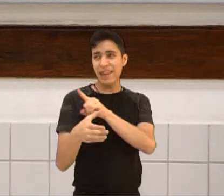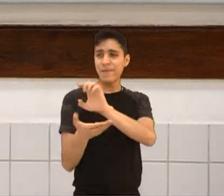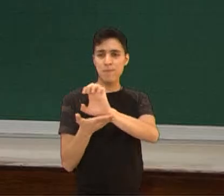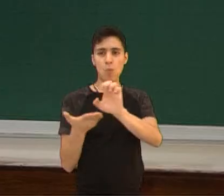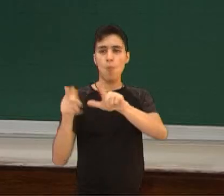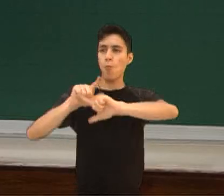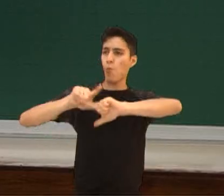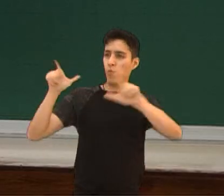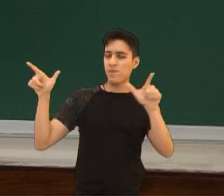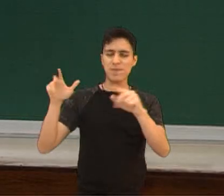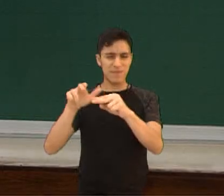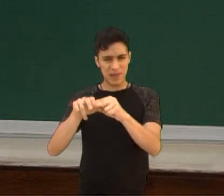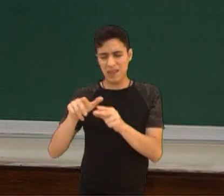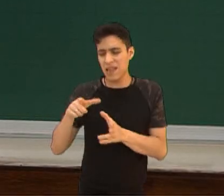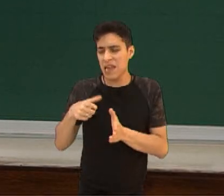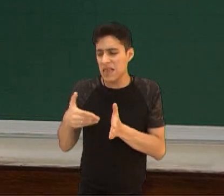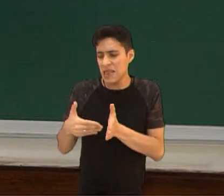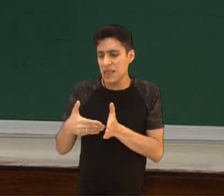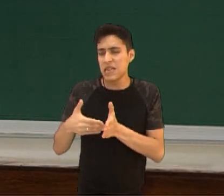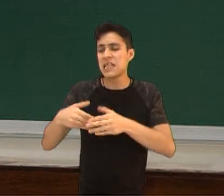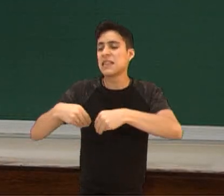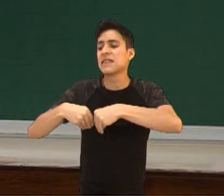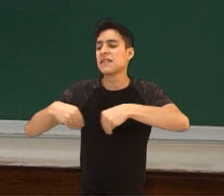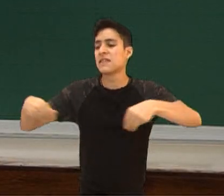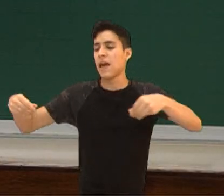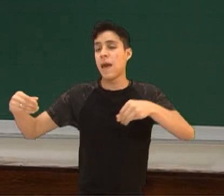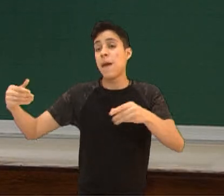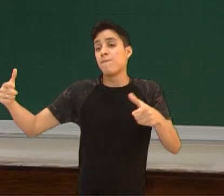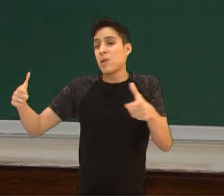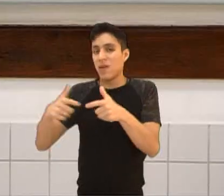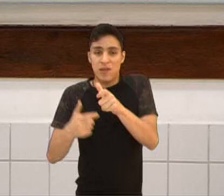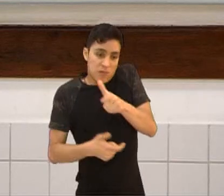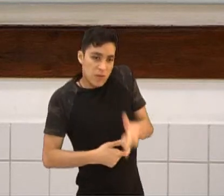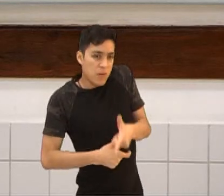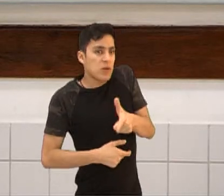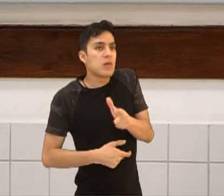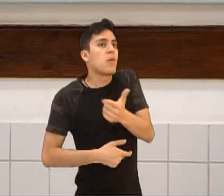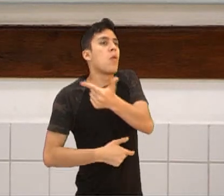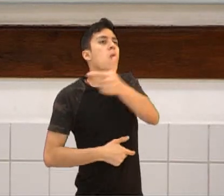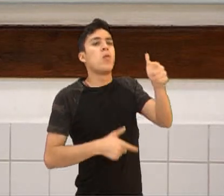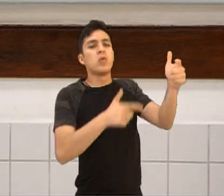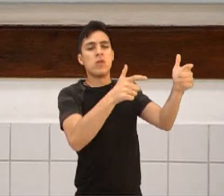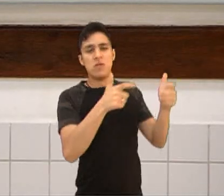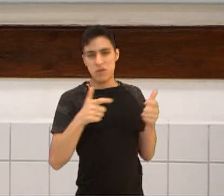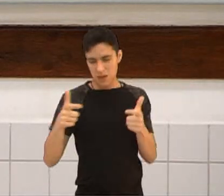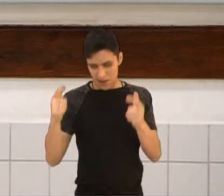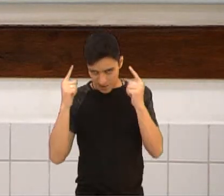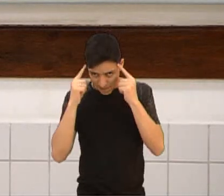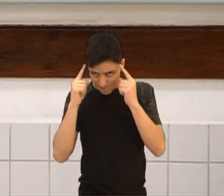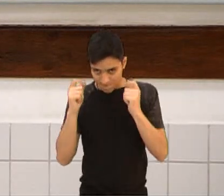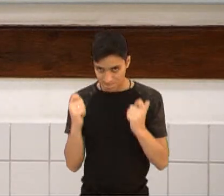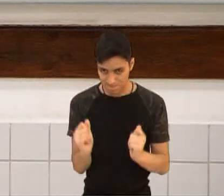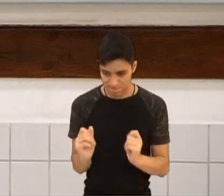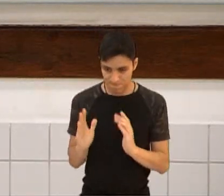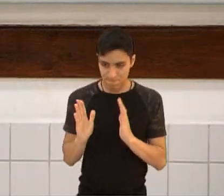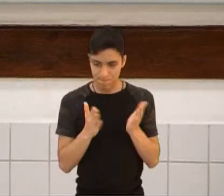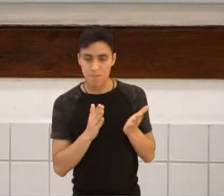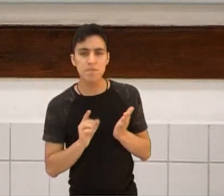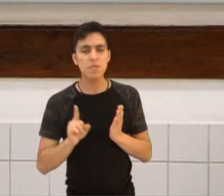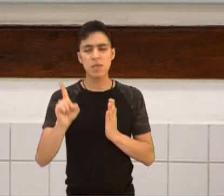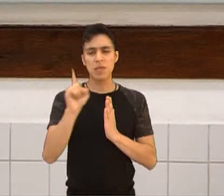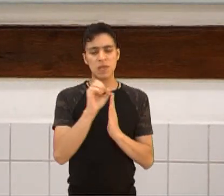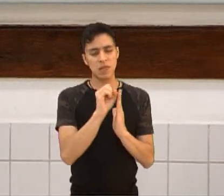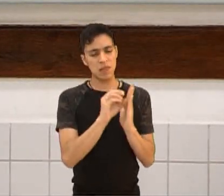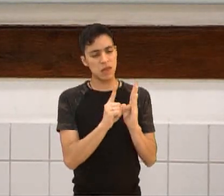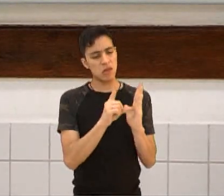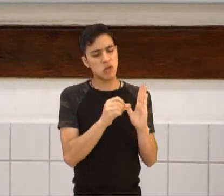Europa, justamente por essa questão do território. Então, a Europa veio, desde lá do meados do século XIX, com